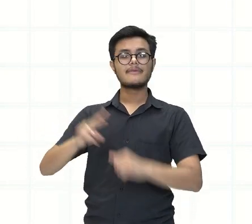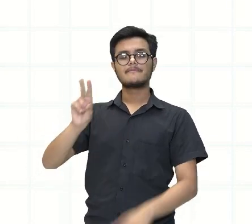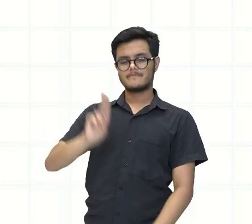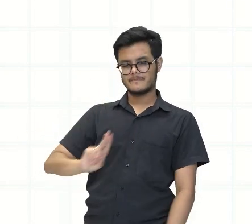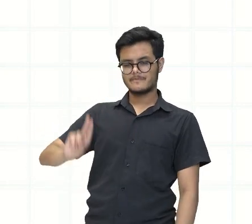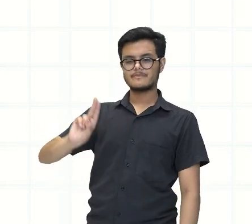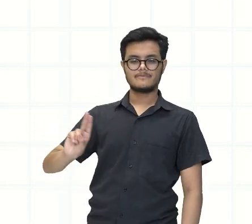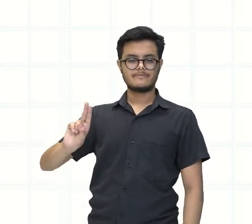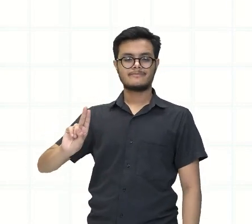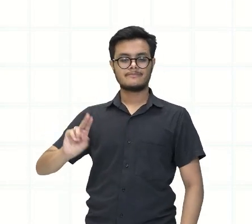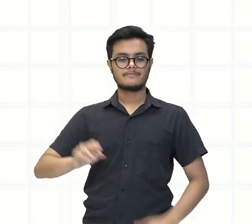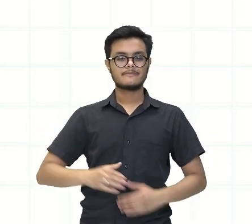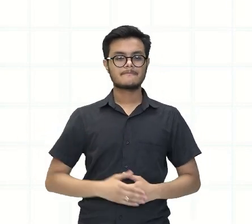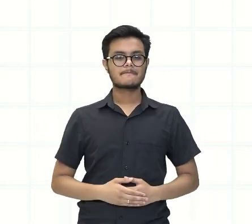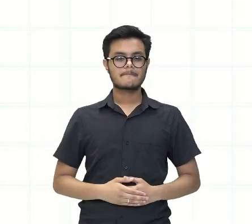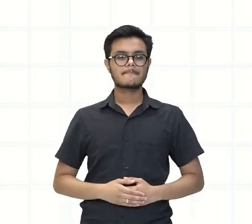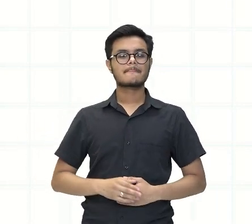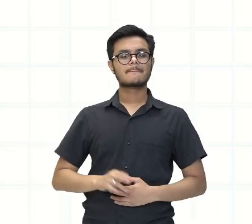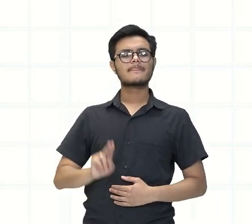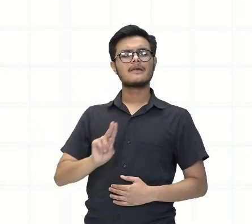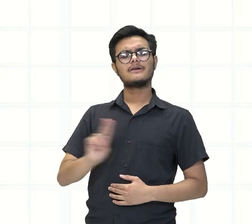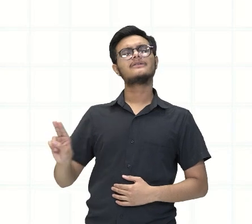nós chamamos de verbo